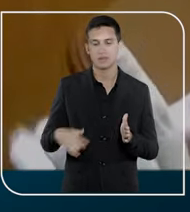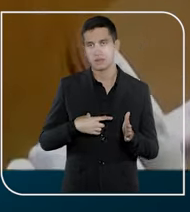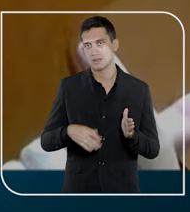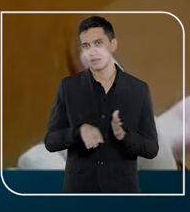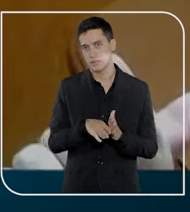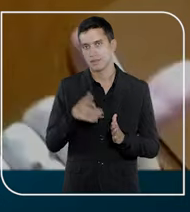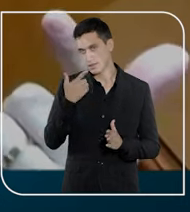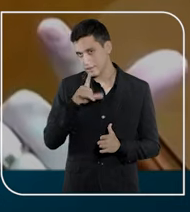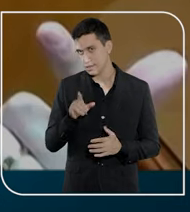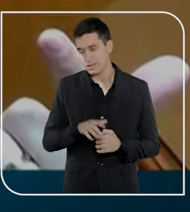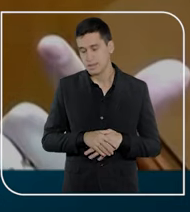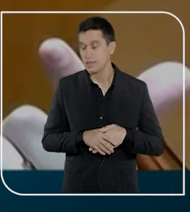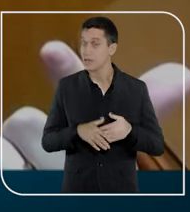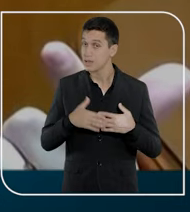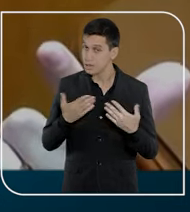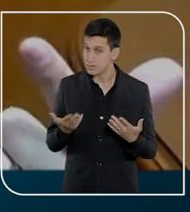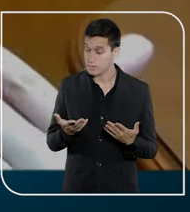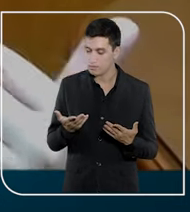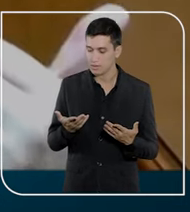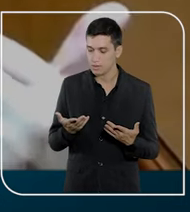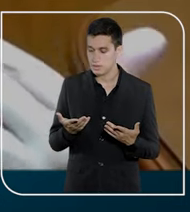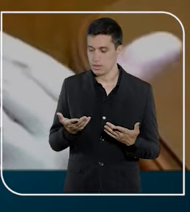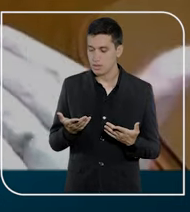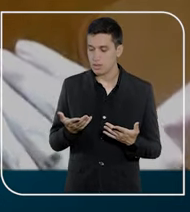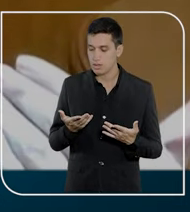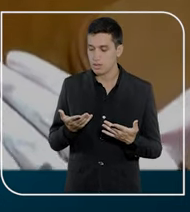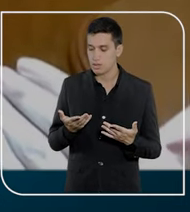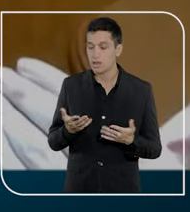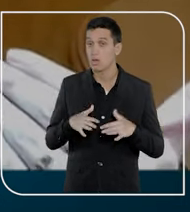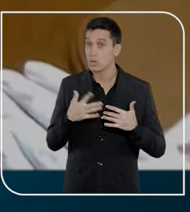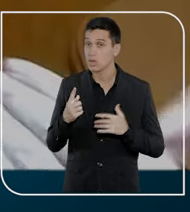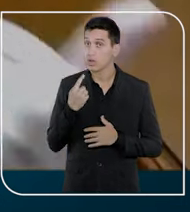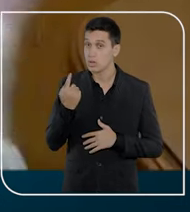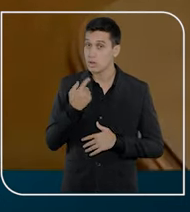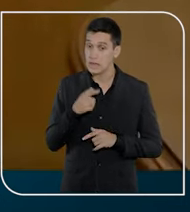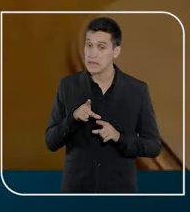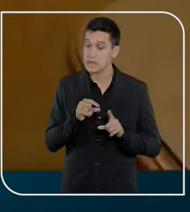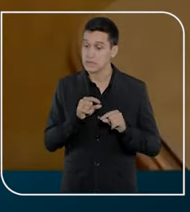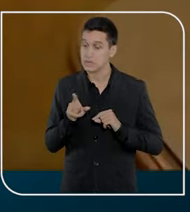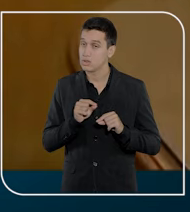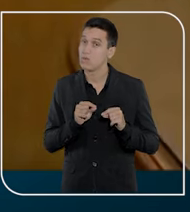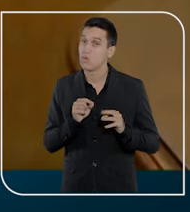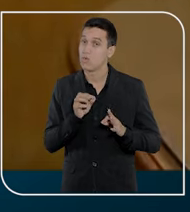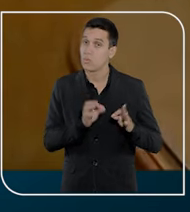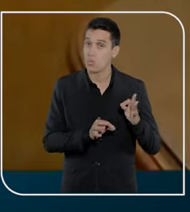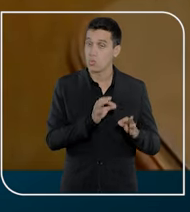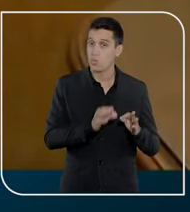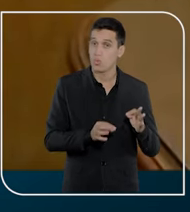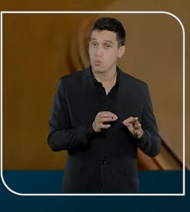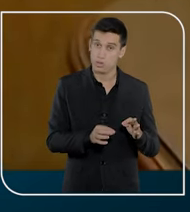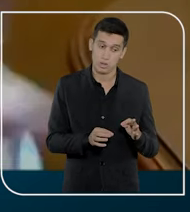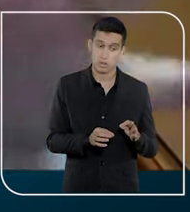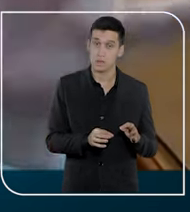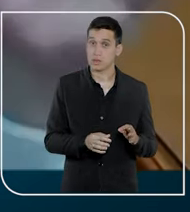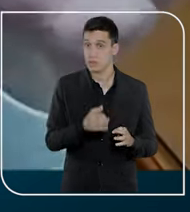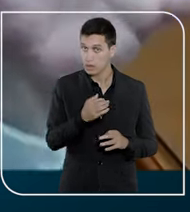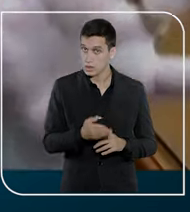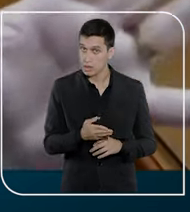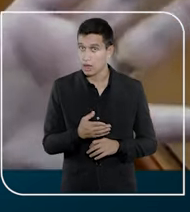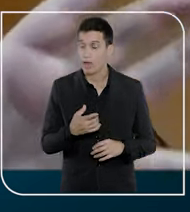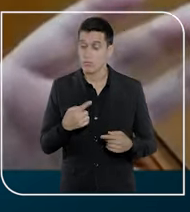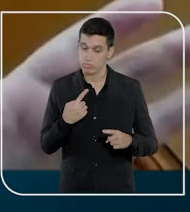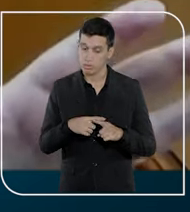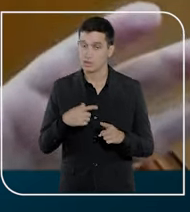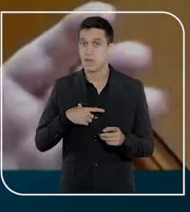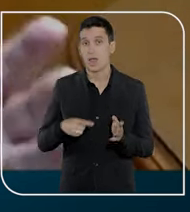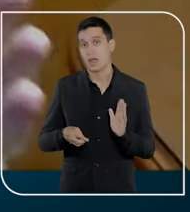atingido. Então, quando a gente escolhe a adjudicação, é porque tinha algum